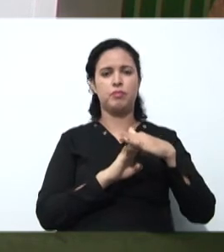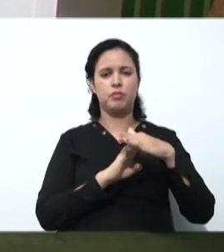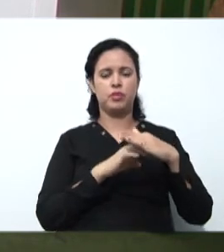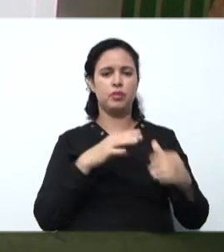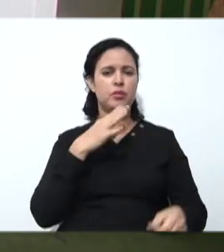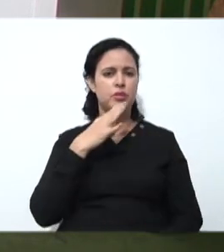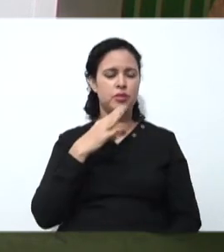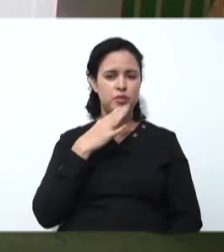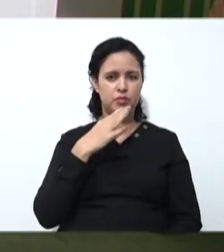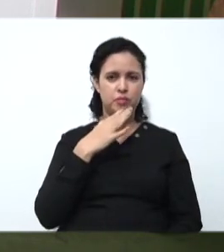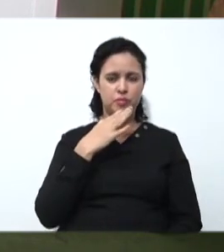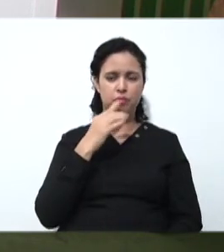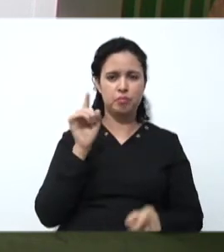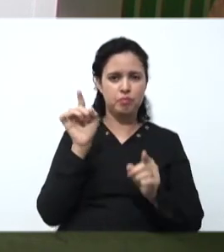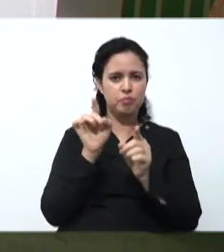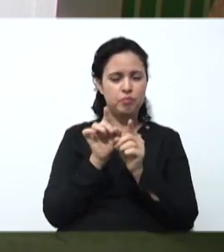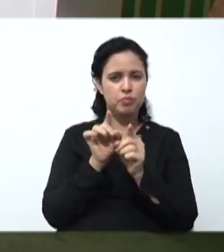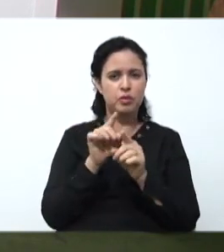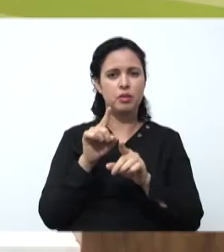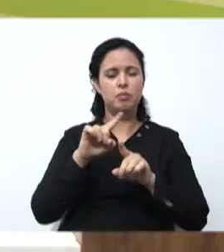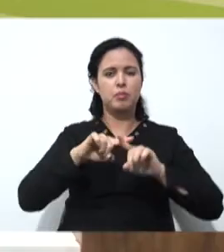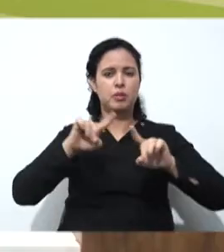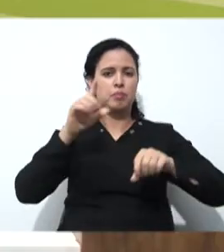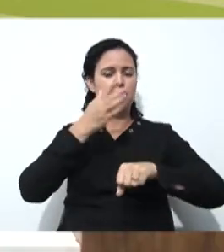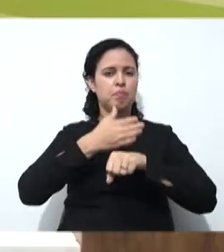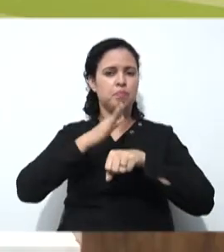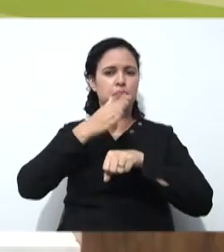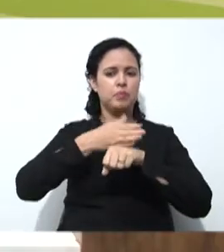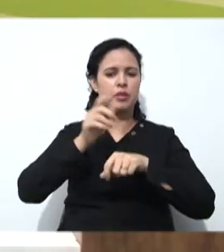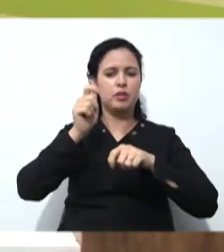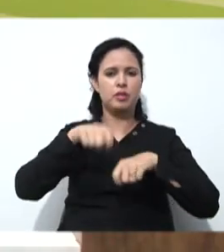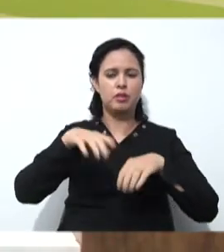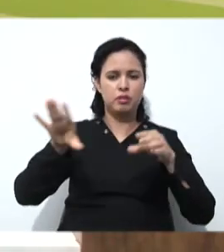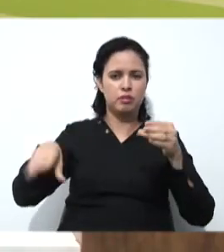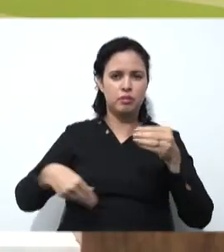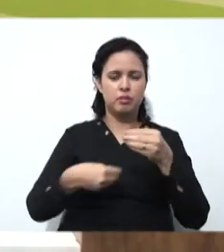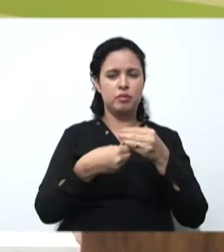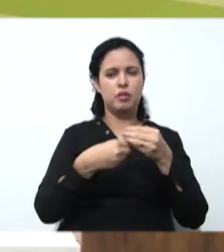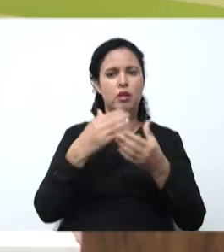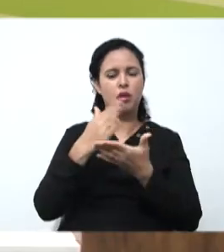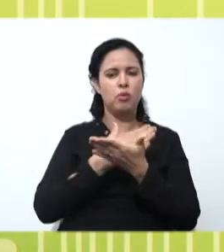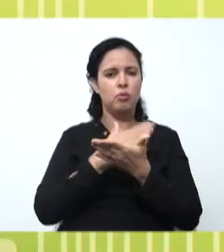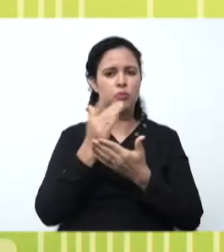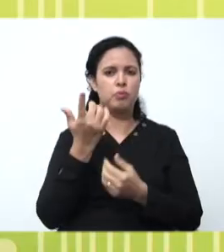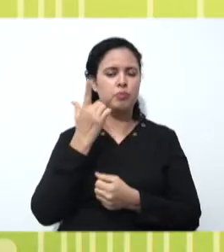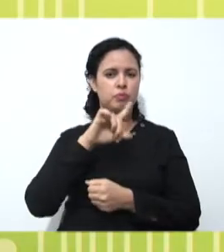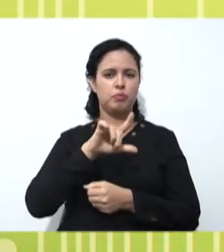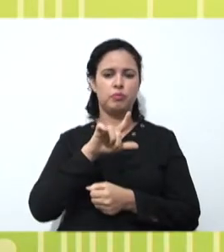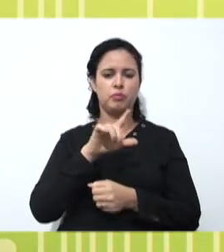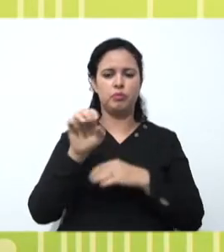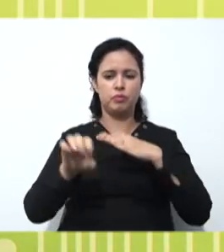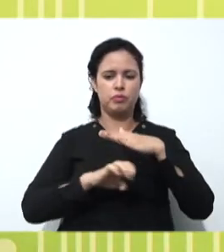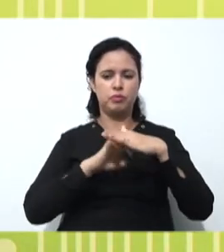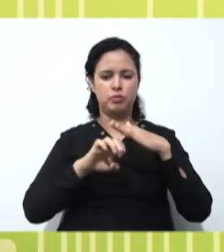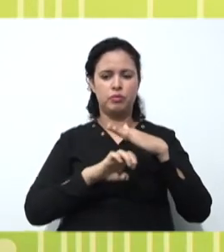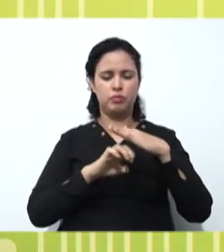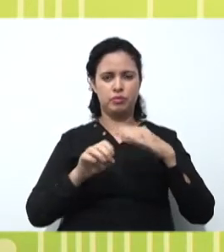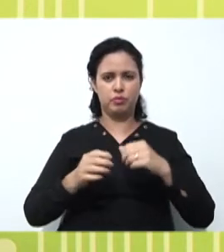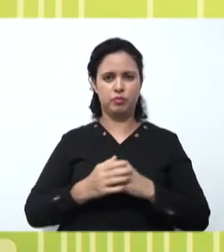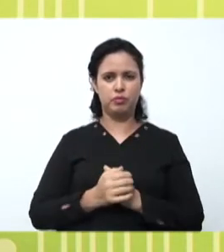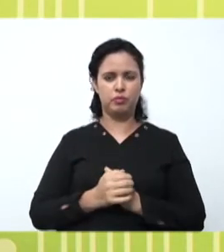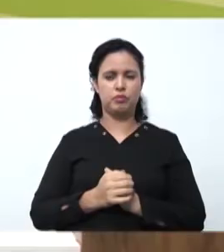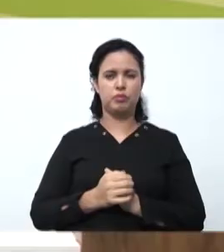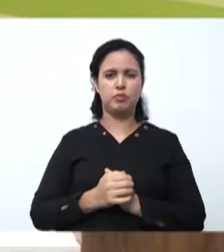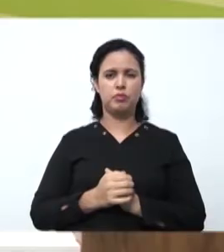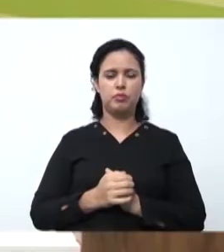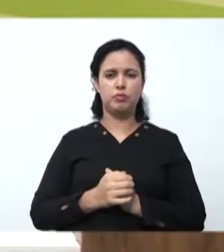prática diária você tem N possibilidades de inovar e trazer algum ganho para aquela empresa e ser reconhecido por isso.